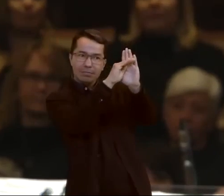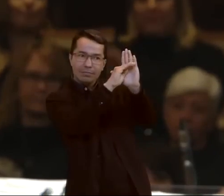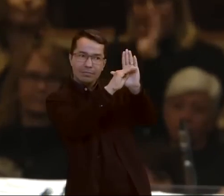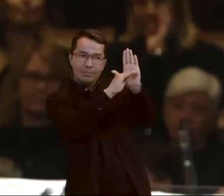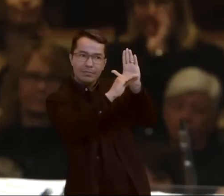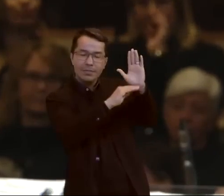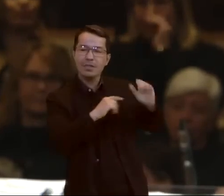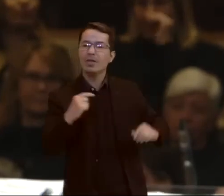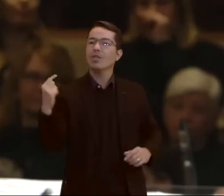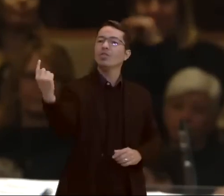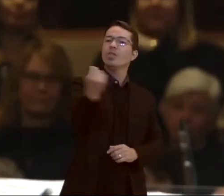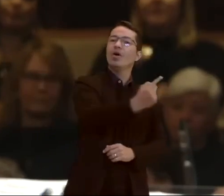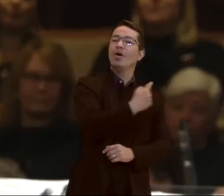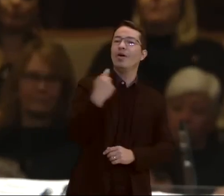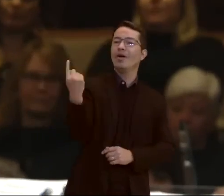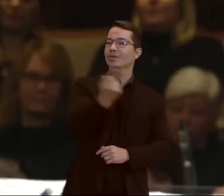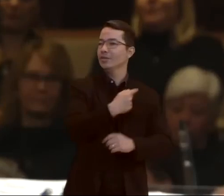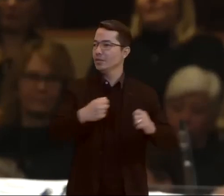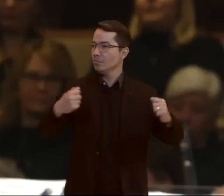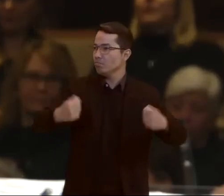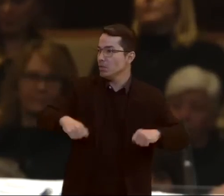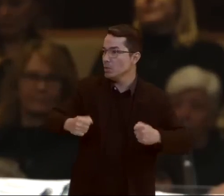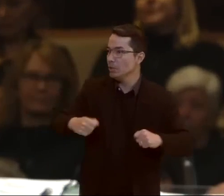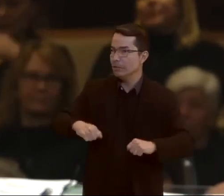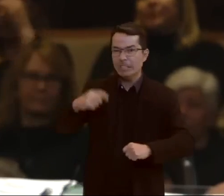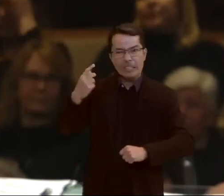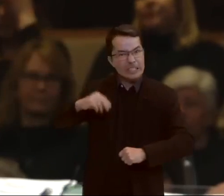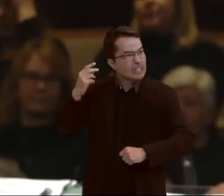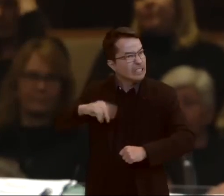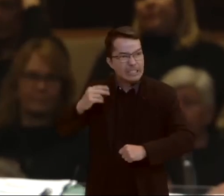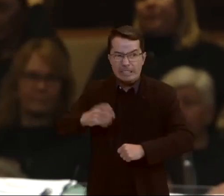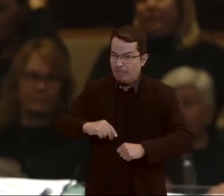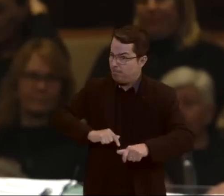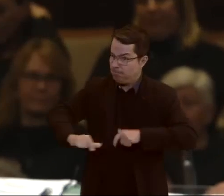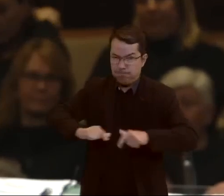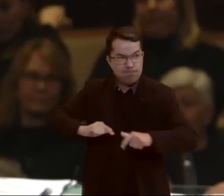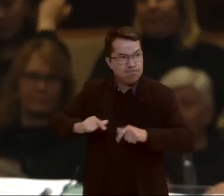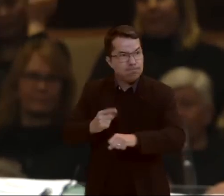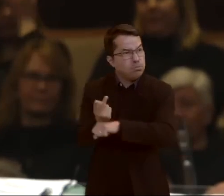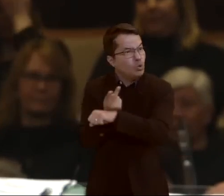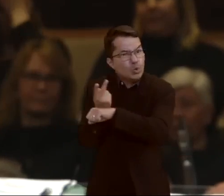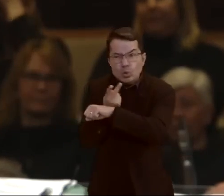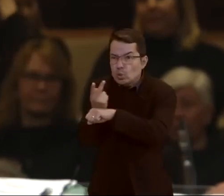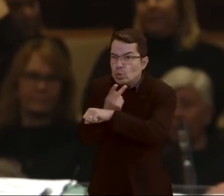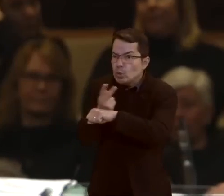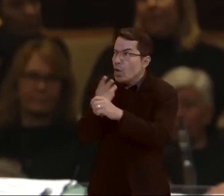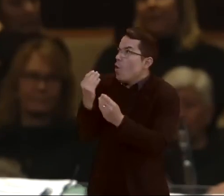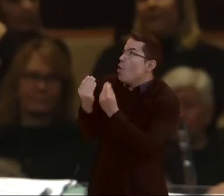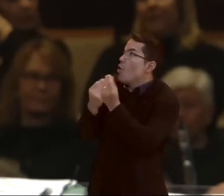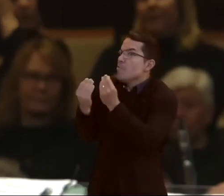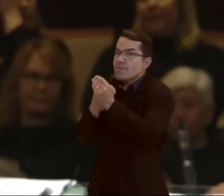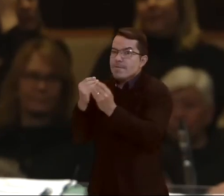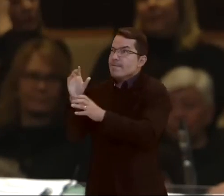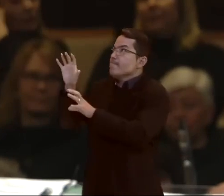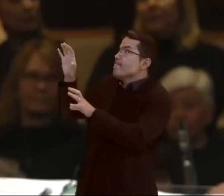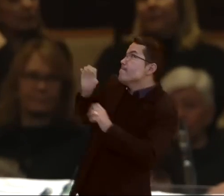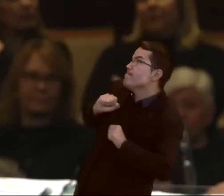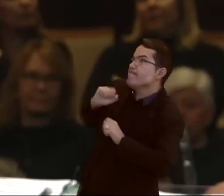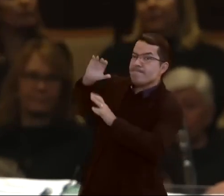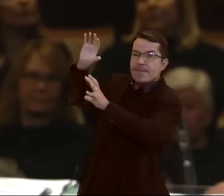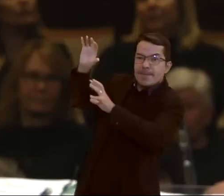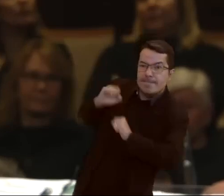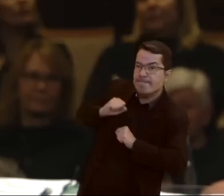que buscar diligentemente, com força, que elas sejam aplicadas no nosso dia a